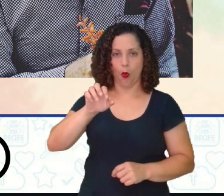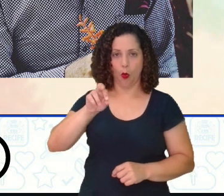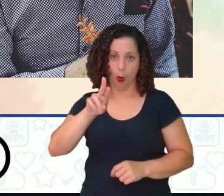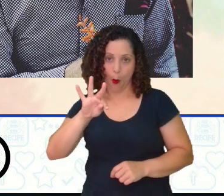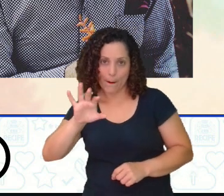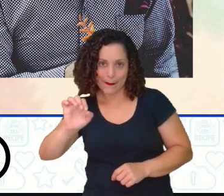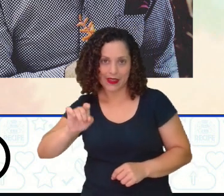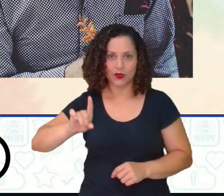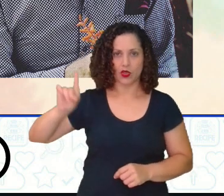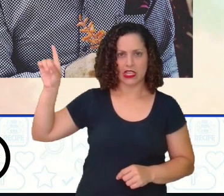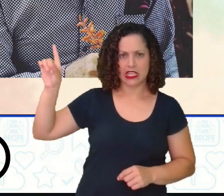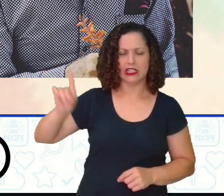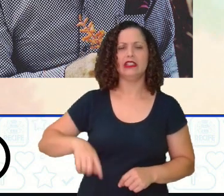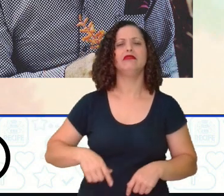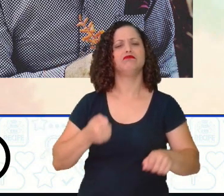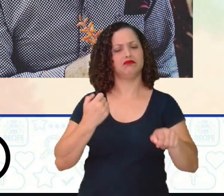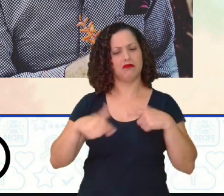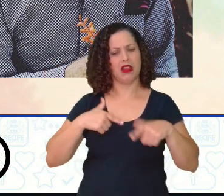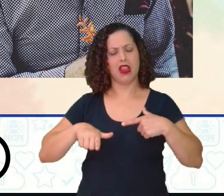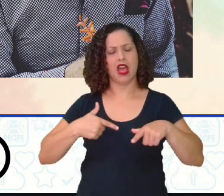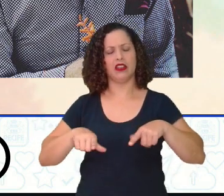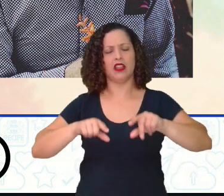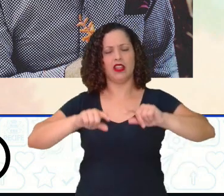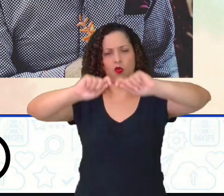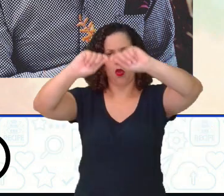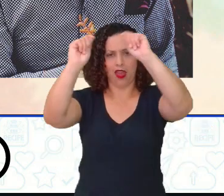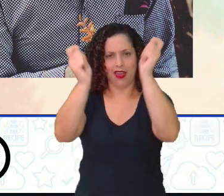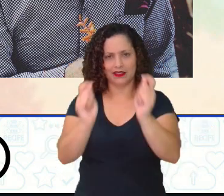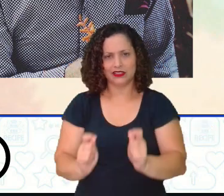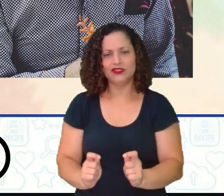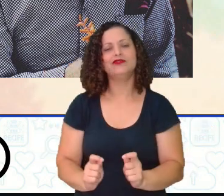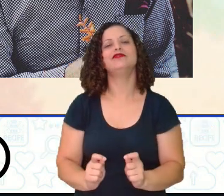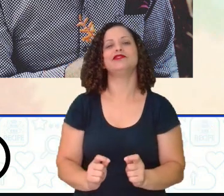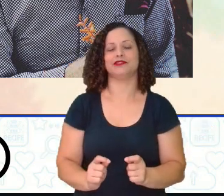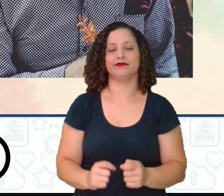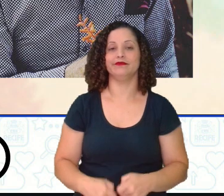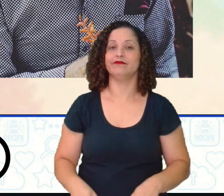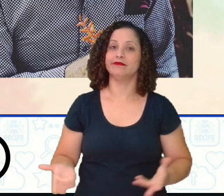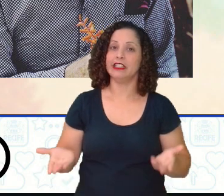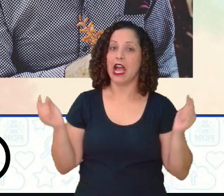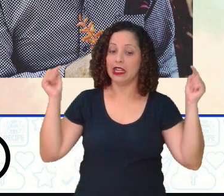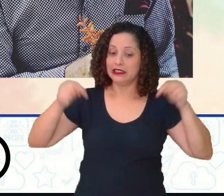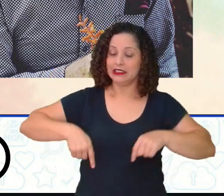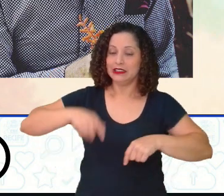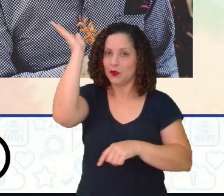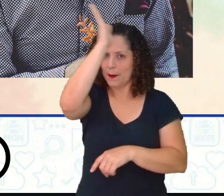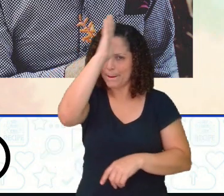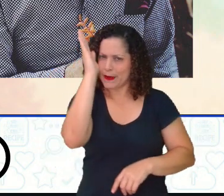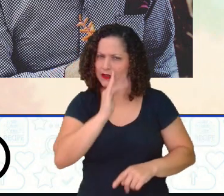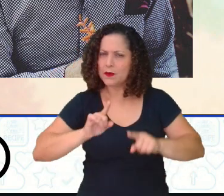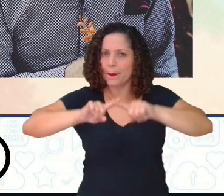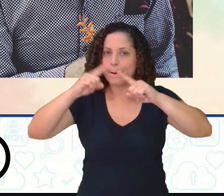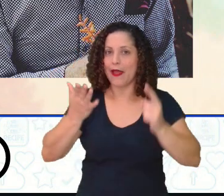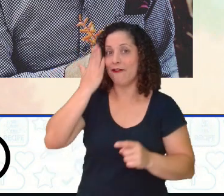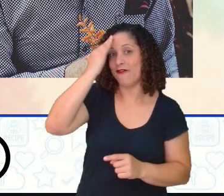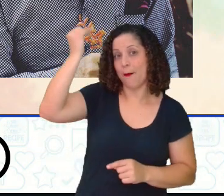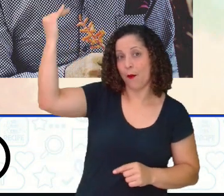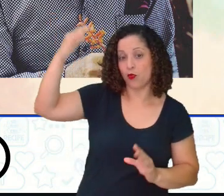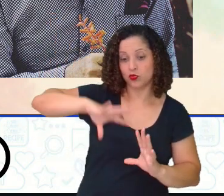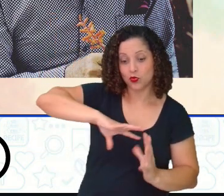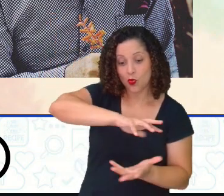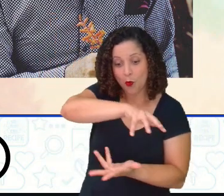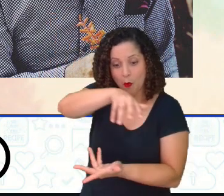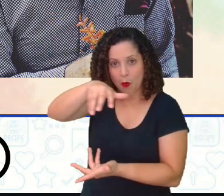Foi um artista plástico e paisagista brasileiro, embora tenha ficado conhecido internacionalmente ao